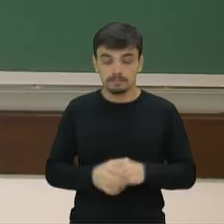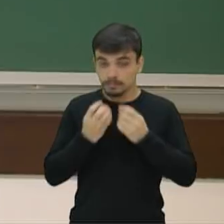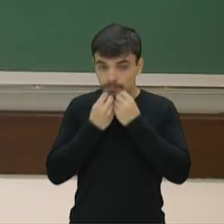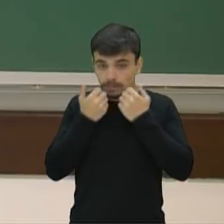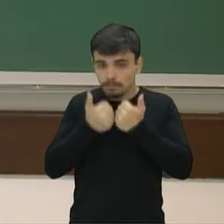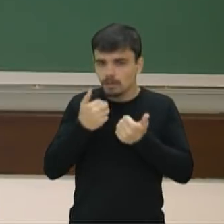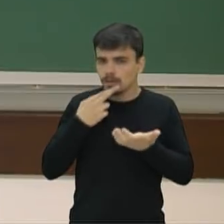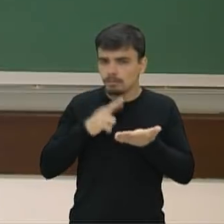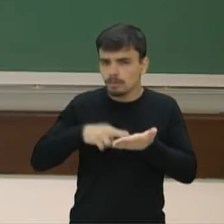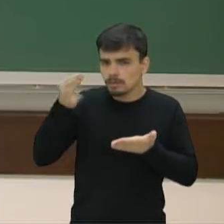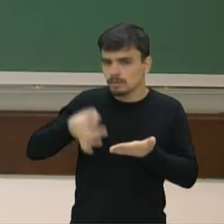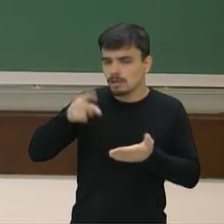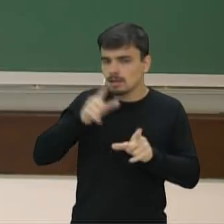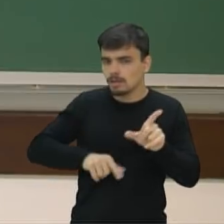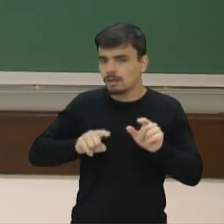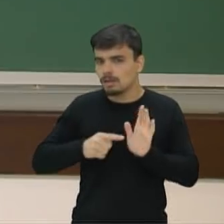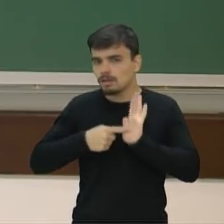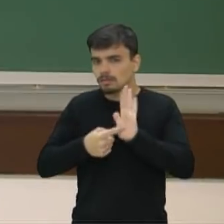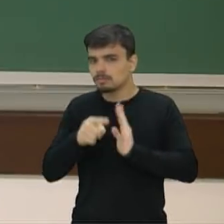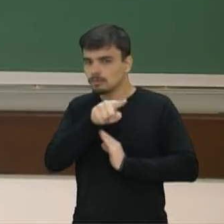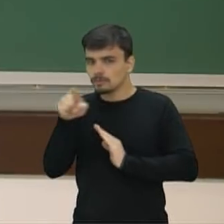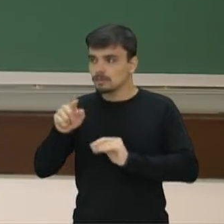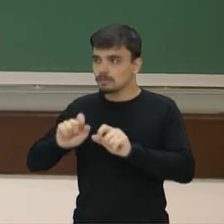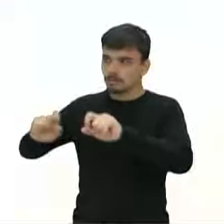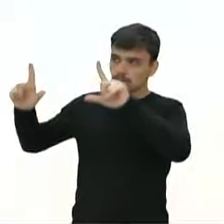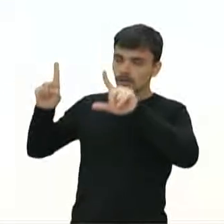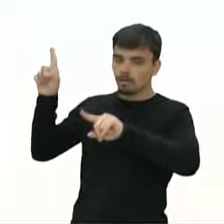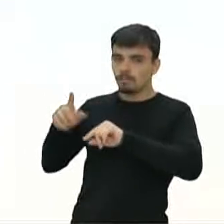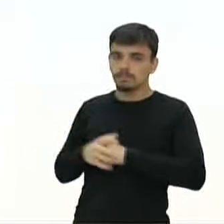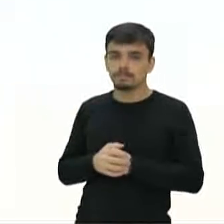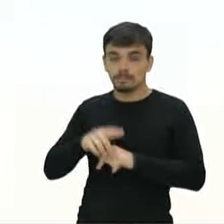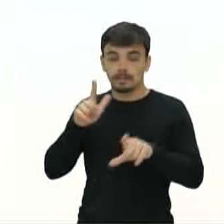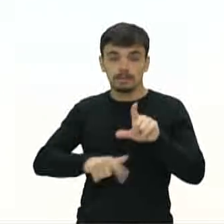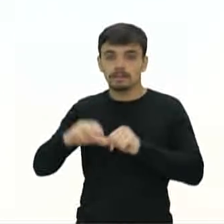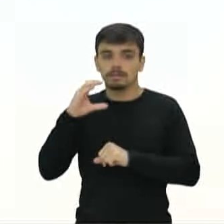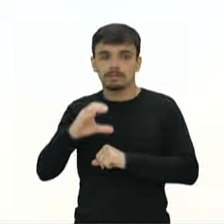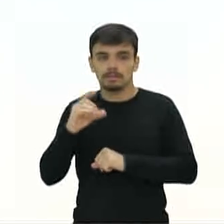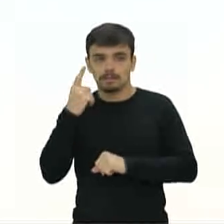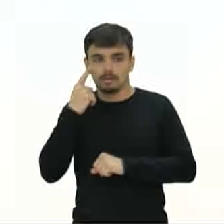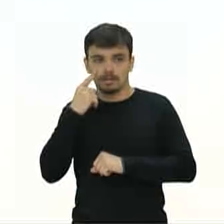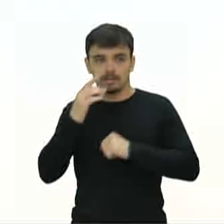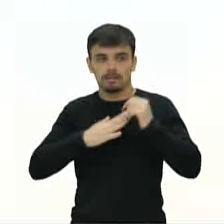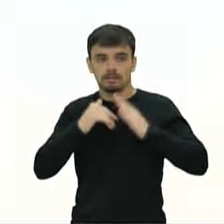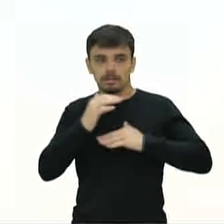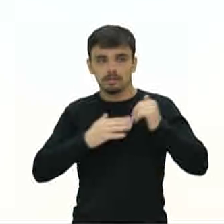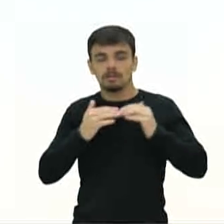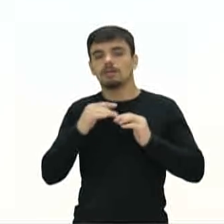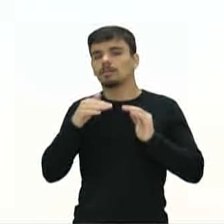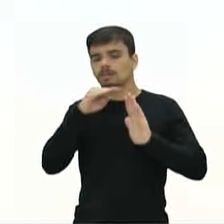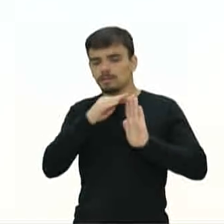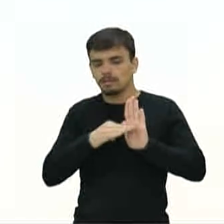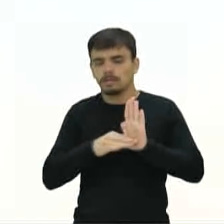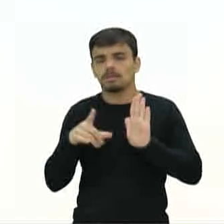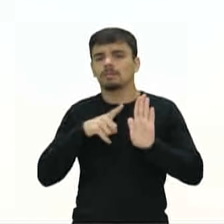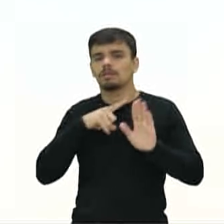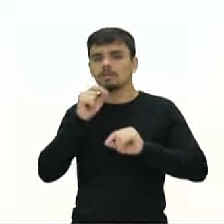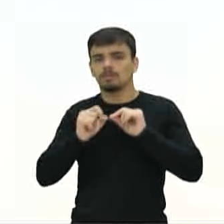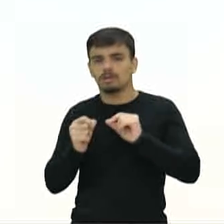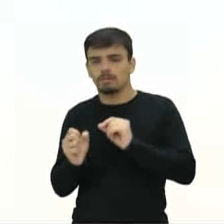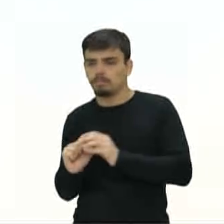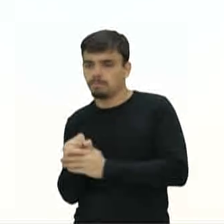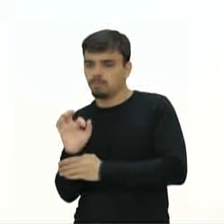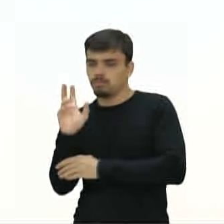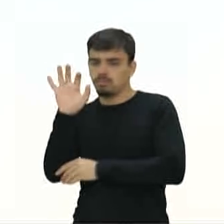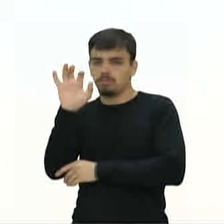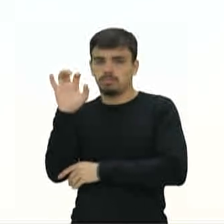Muito bem, resposta certa vai aparecer ali na tela para você. Ó, letra C, para a realização das etapas produtivas, podemos ter a emissão de poluentes